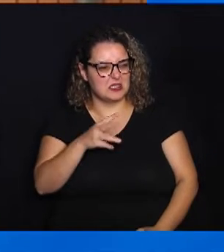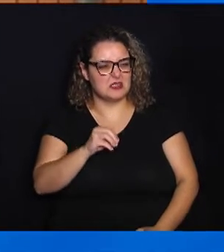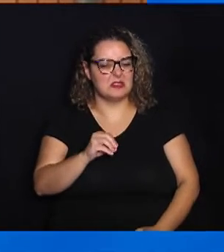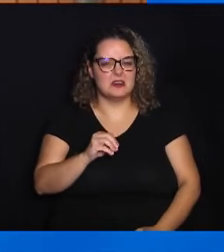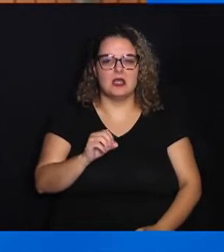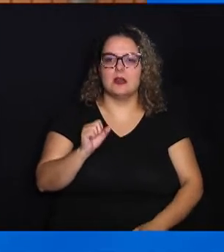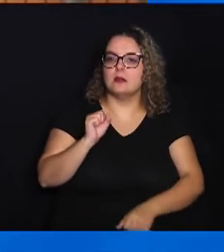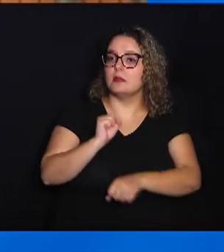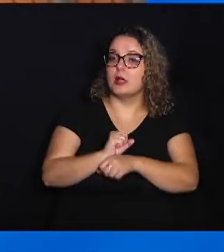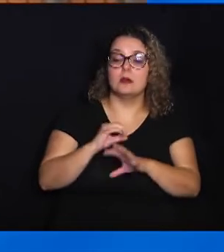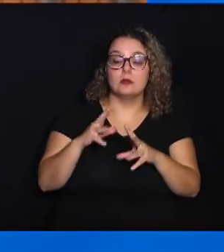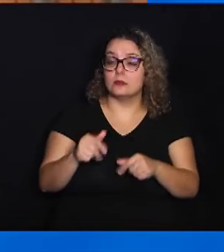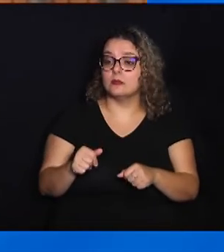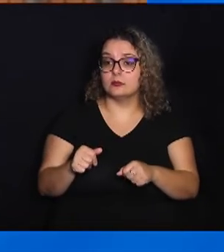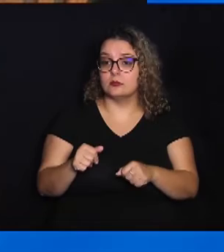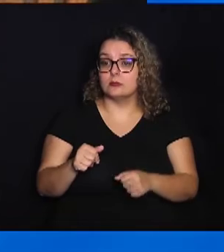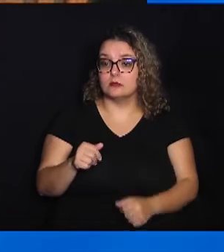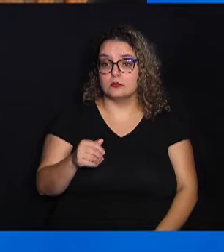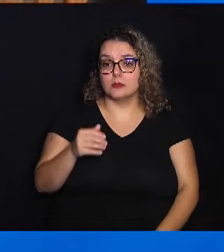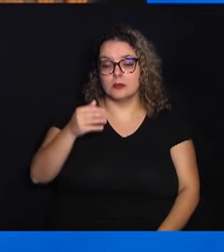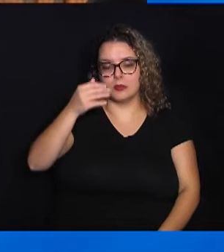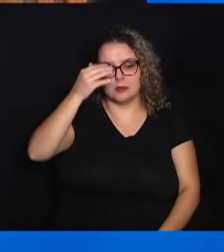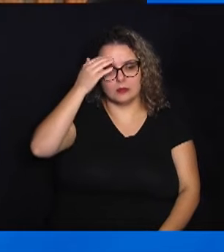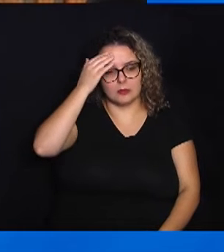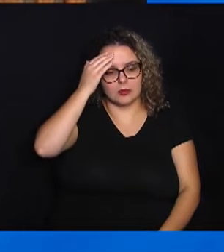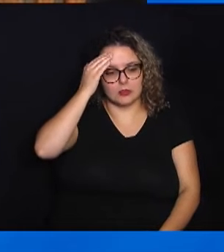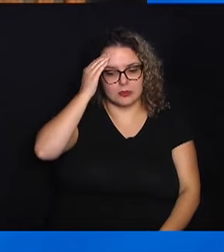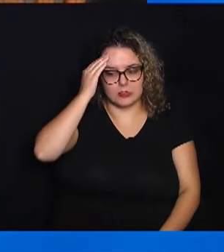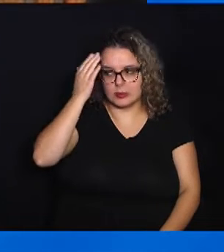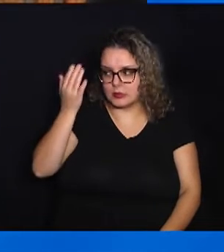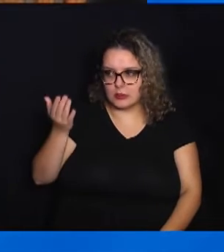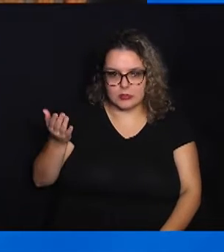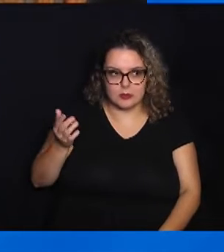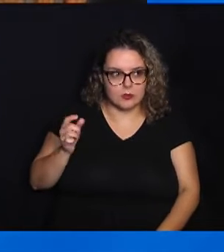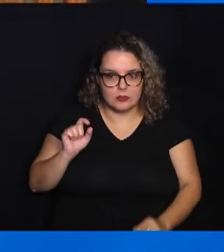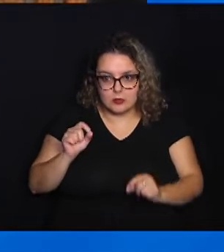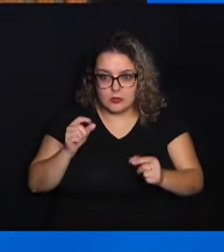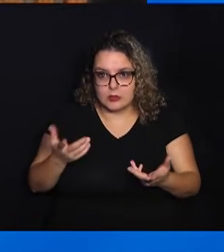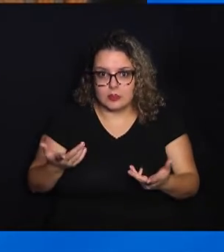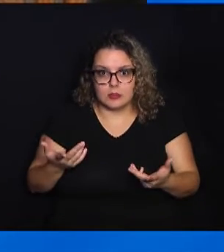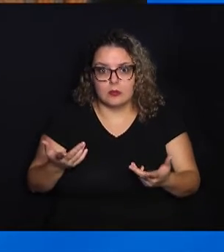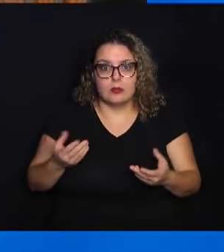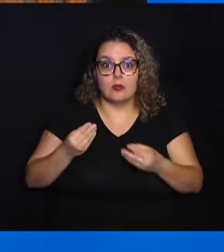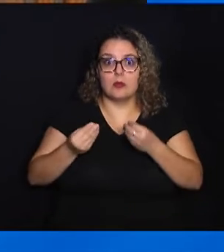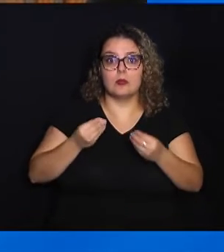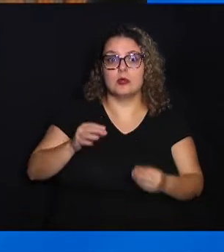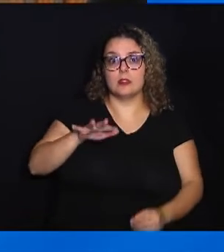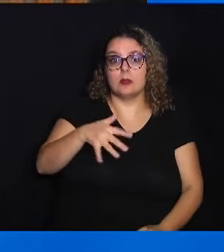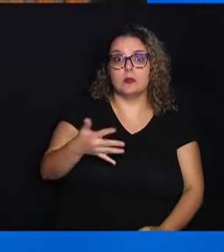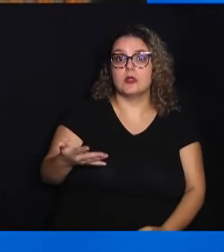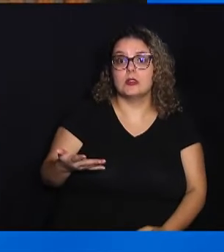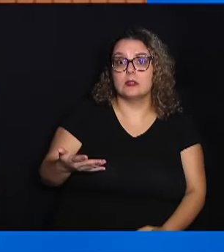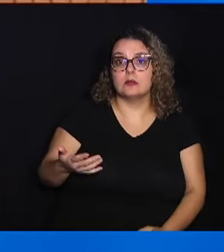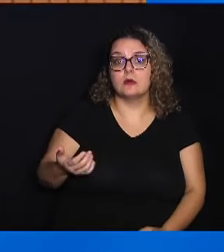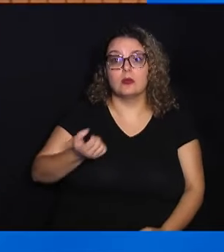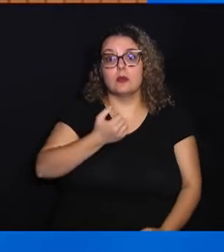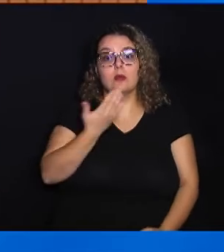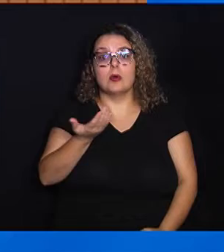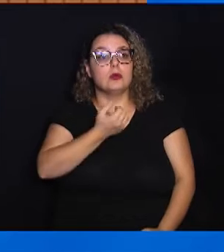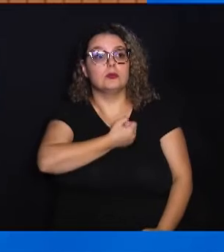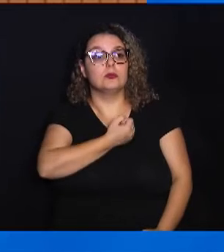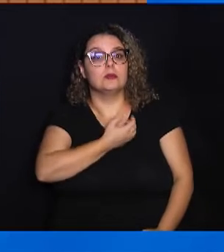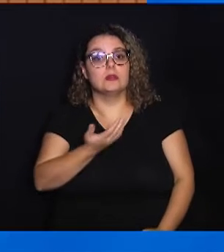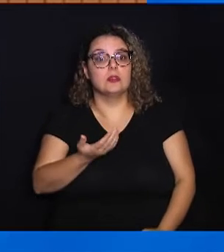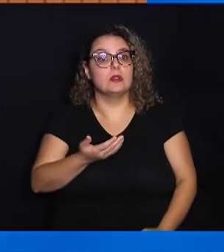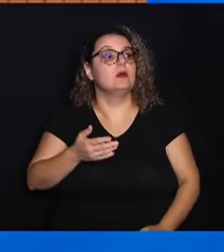Para tudo. Aí, de repente, né, as pessoas, e aí, onde eu tô, né, como é que tava, meu número qual que era, as pessoas